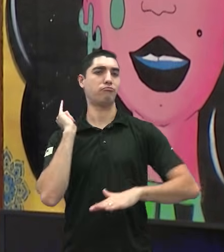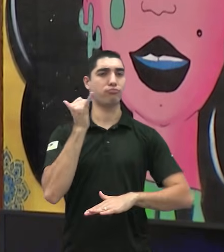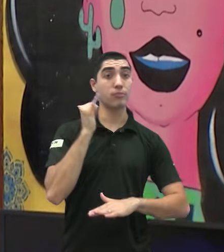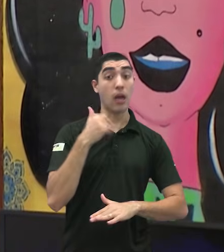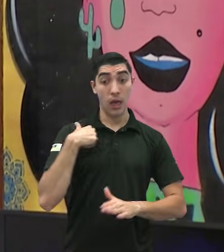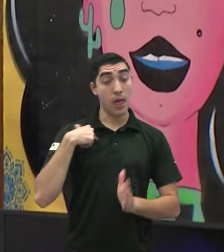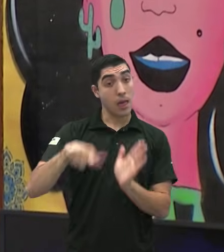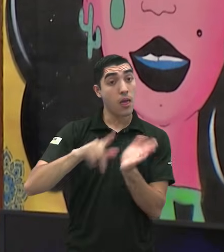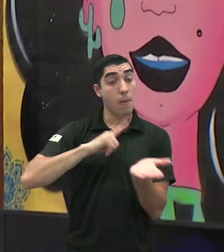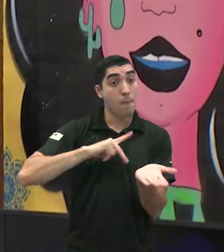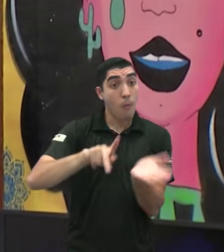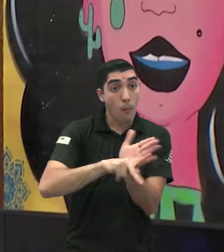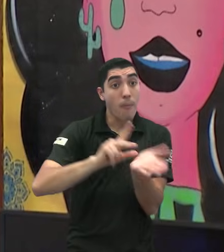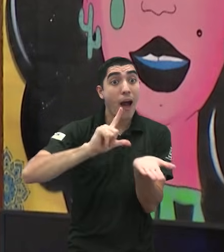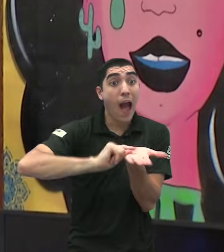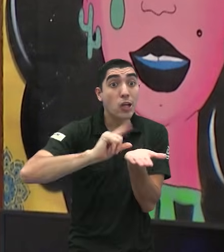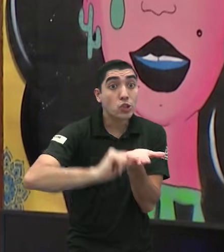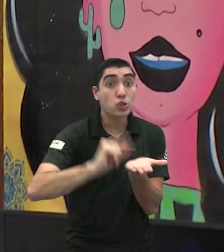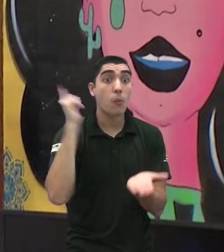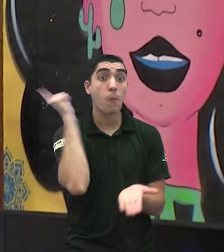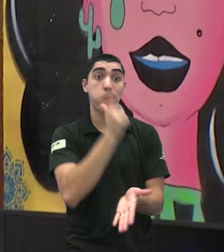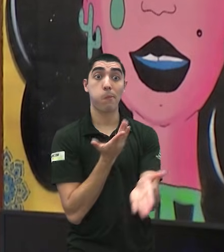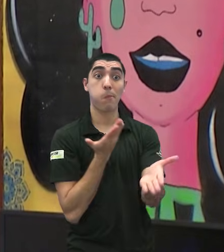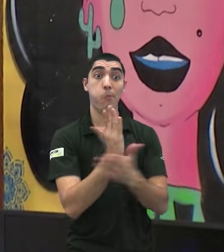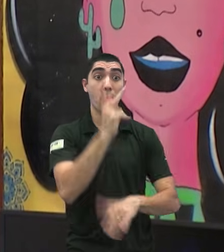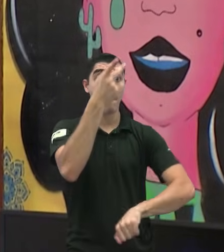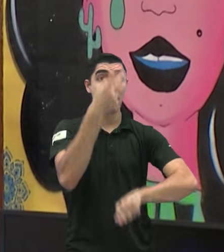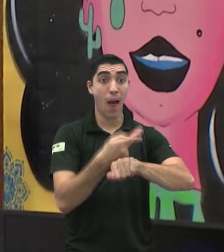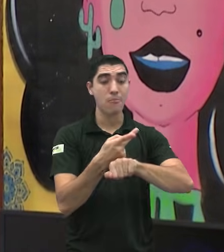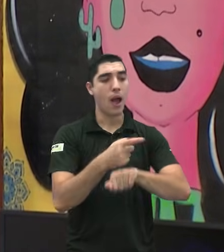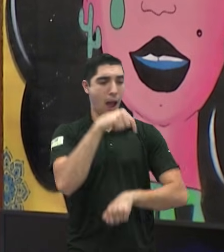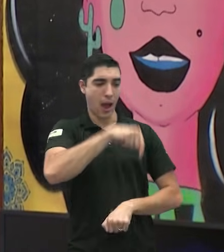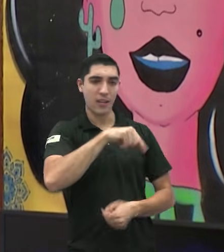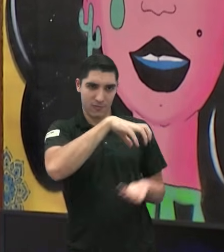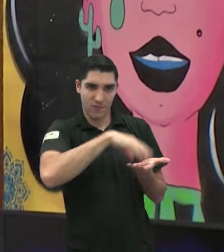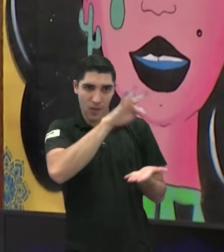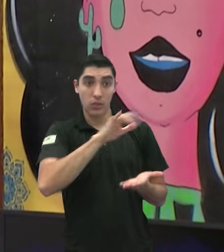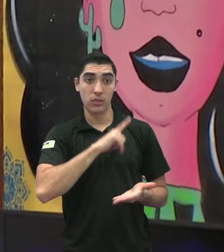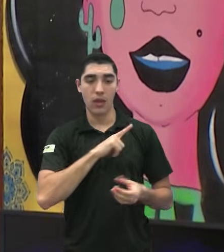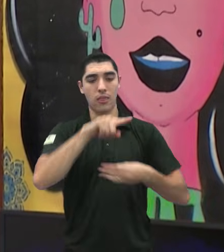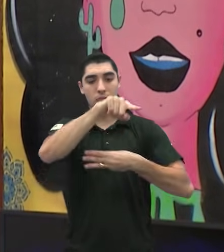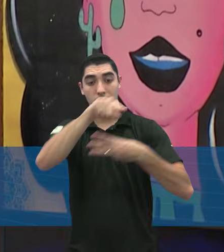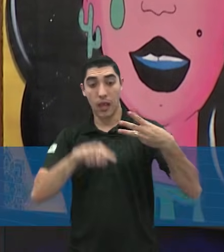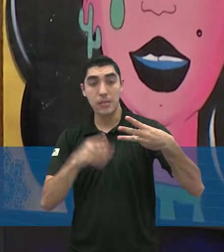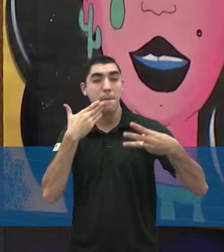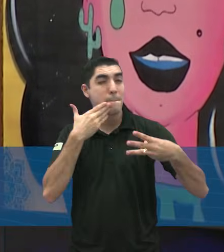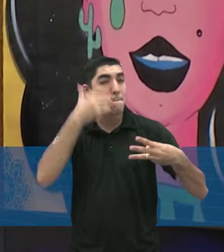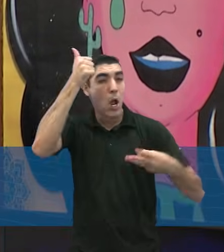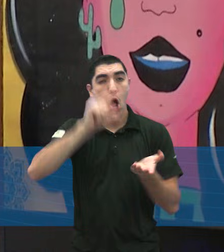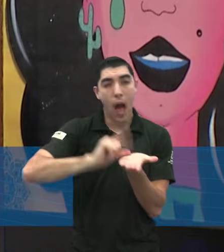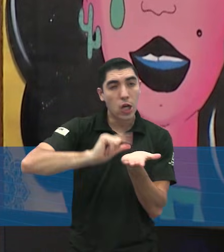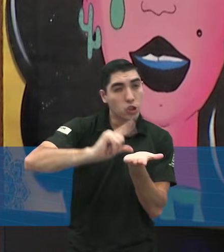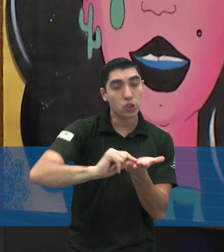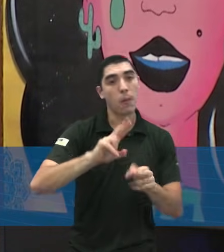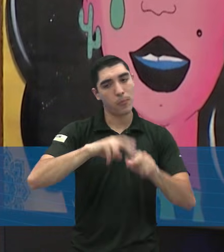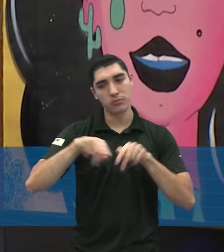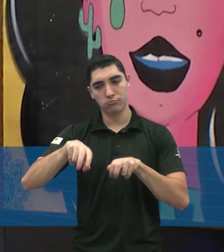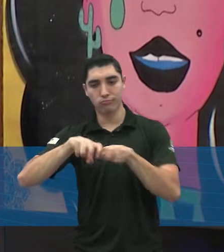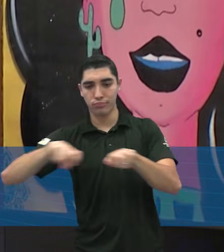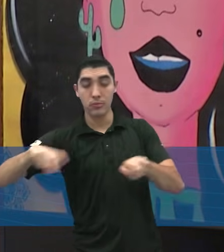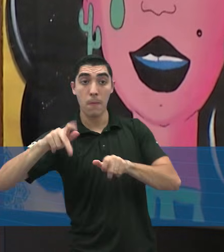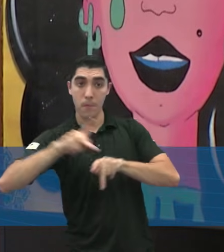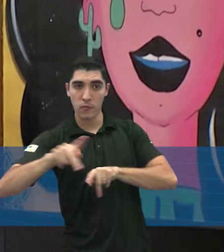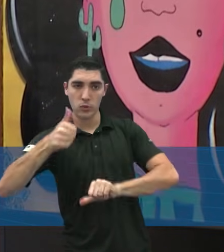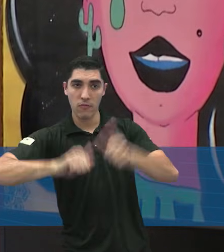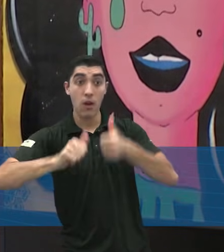primeiro artigo foi premiado no INIC, né? A faculdade premia os 3 melhores colocados, né, a partir da avaliação das bancas, e